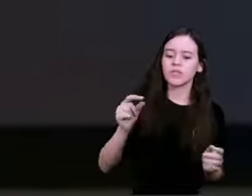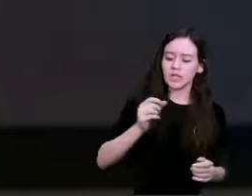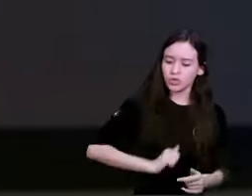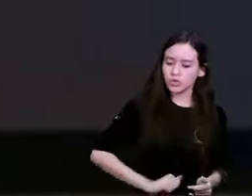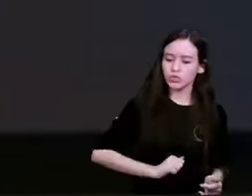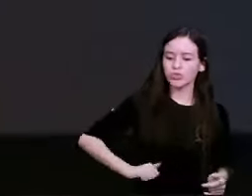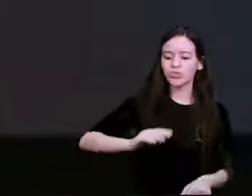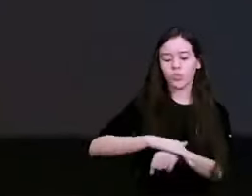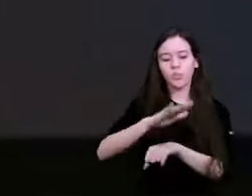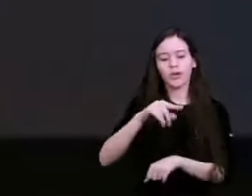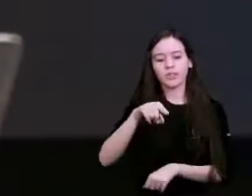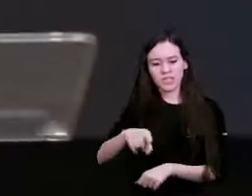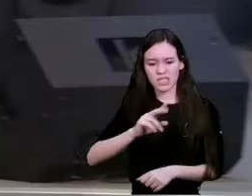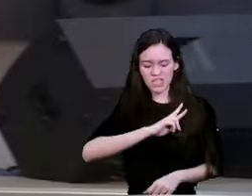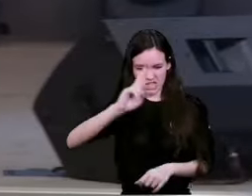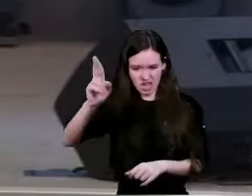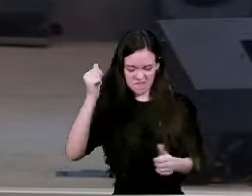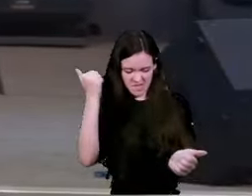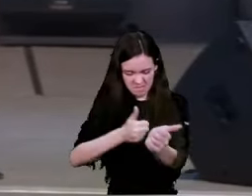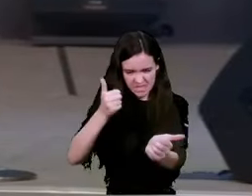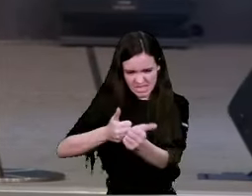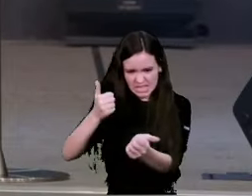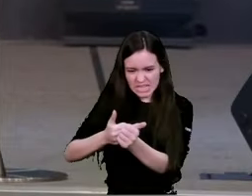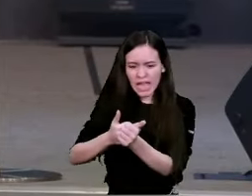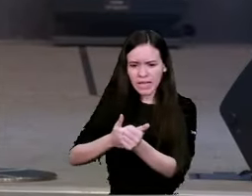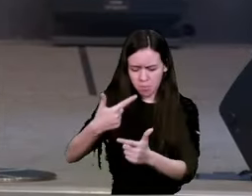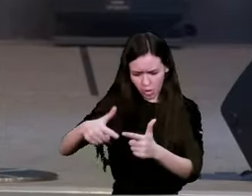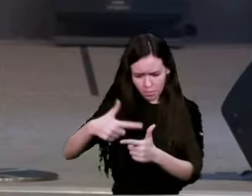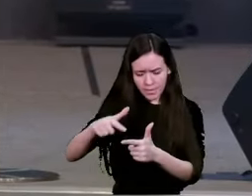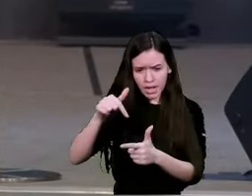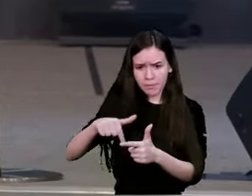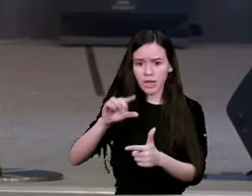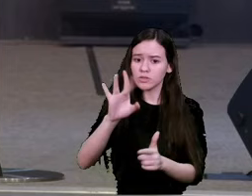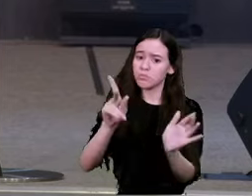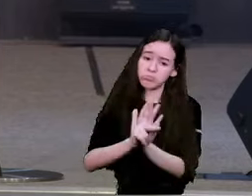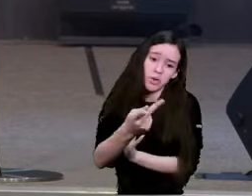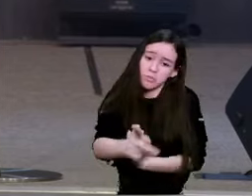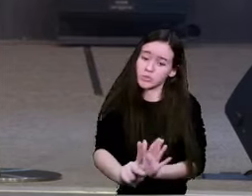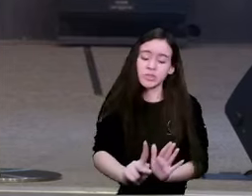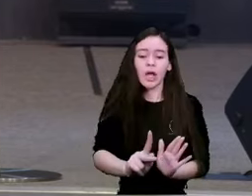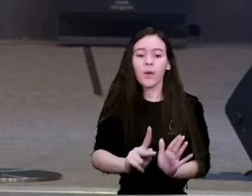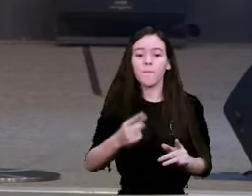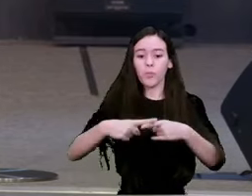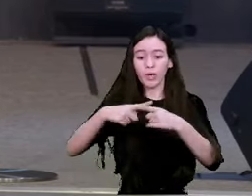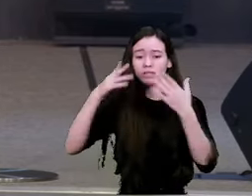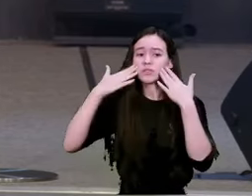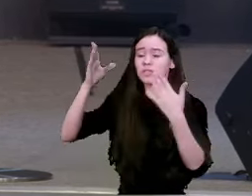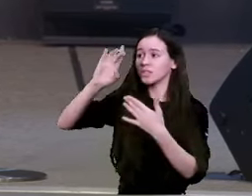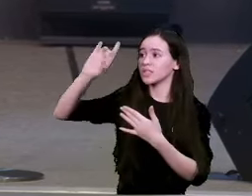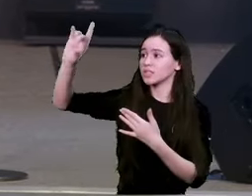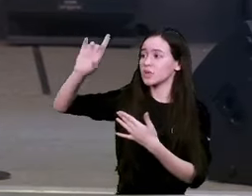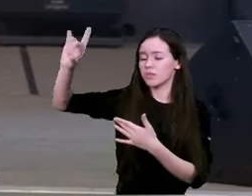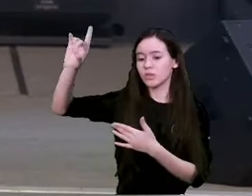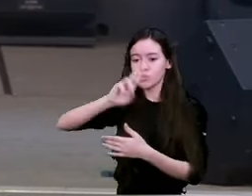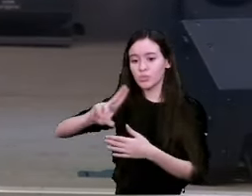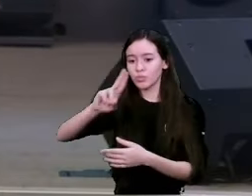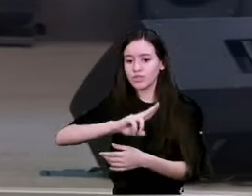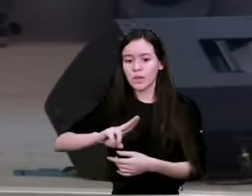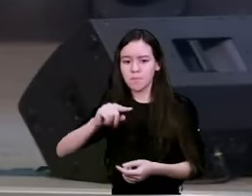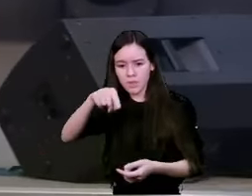jejuar. Esse patrão que te persegue é um problema só para você, para Deus está fazendo você